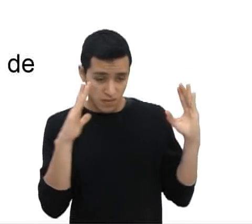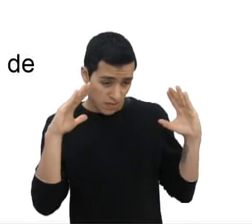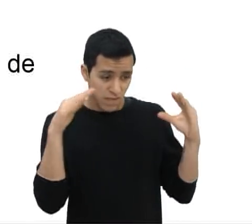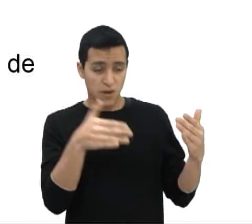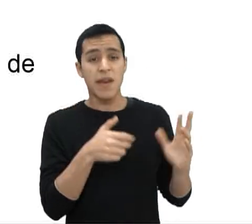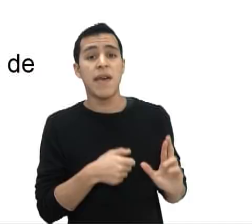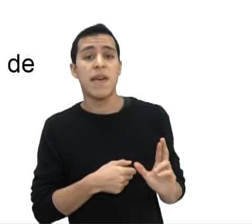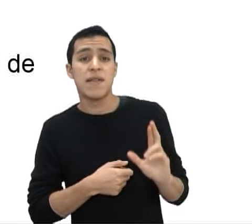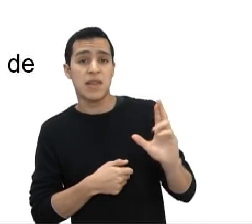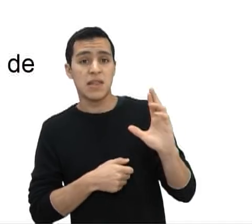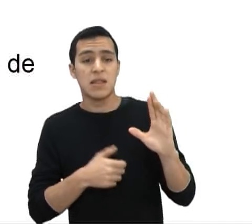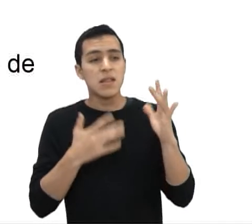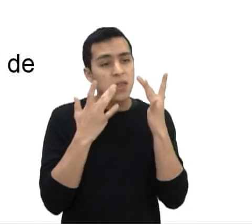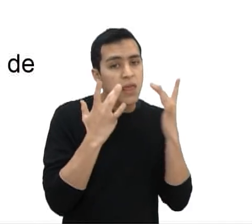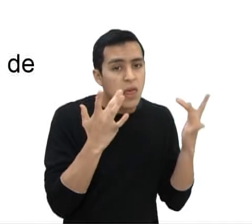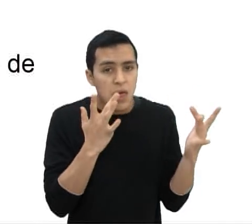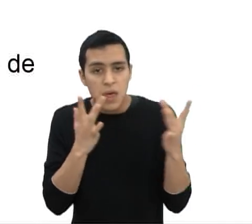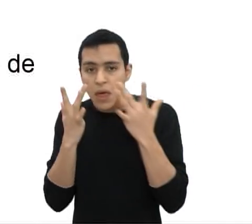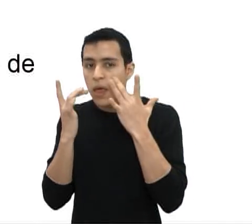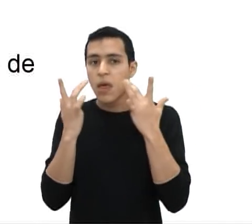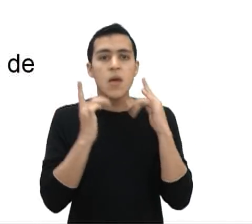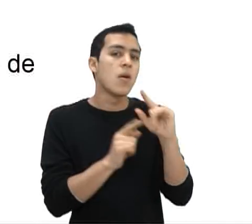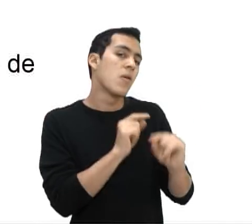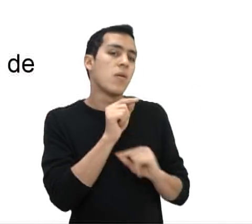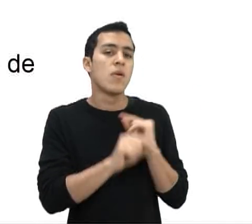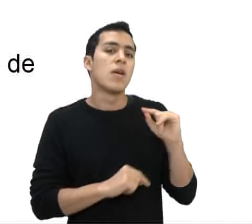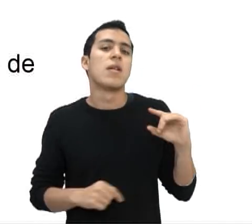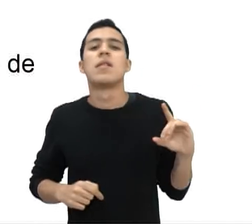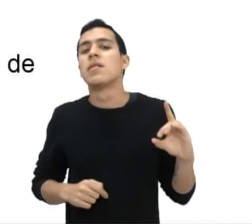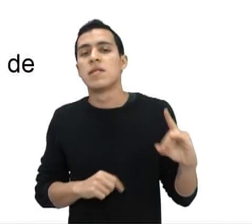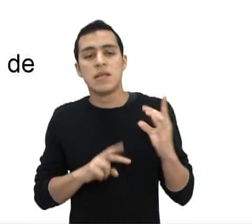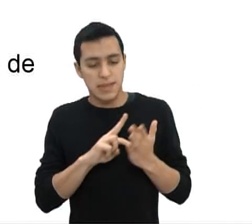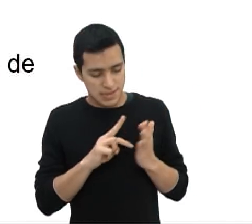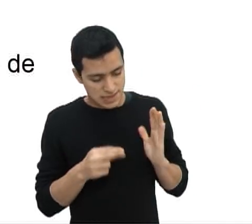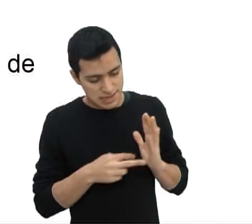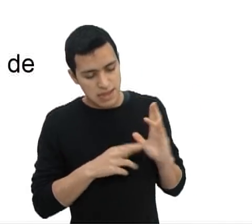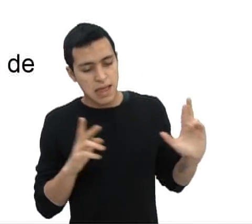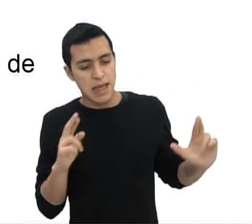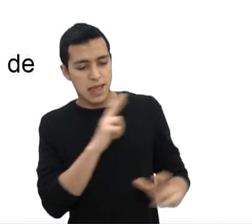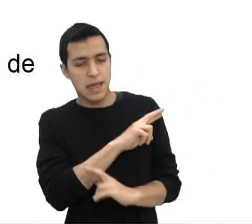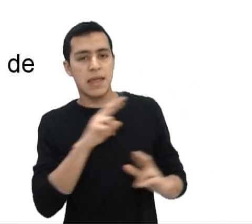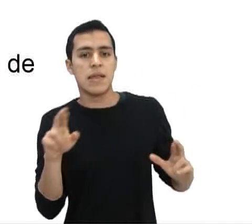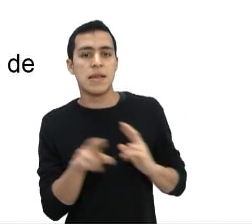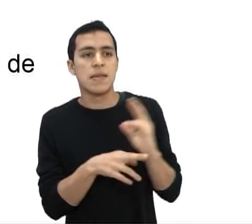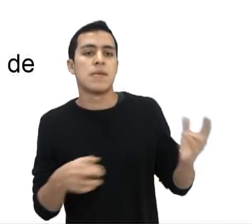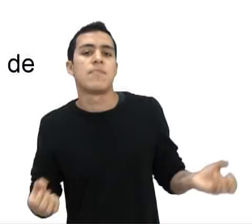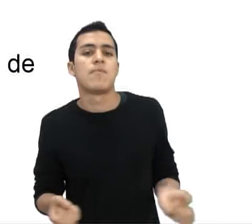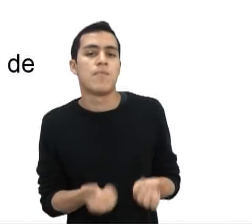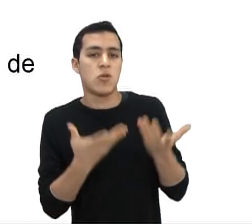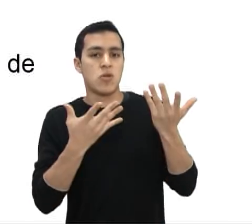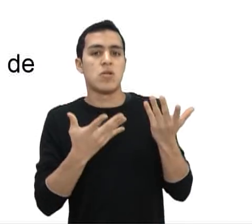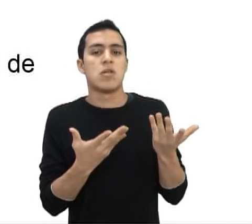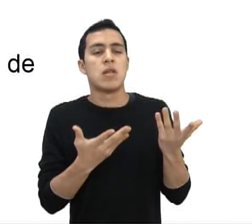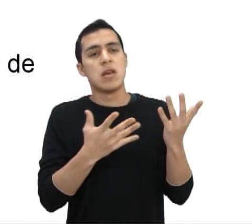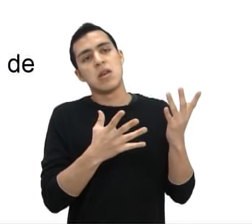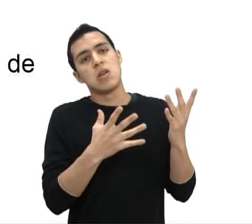à representação cênica, ou o que seria a letra D, está relacionada à produção de obras